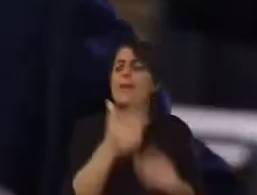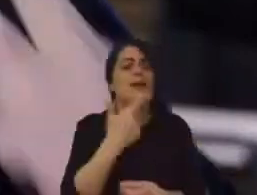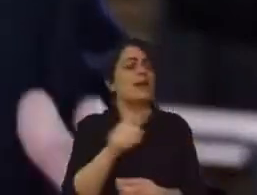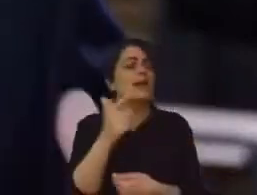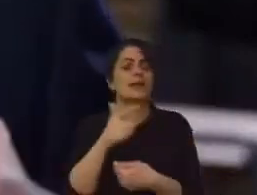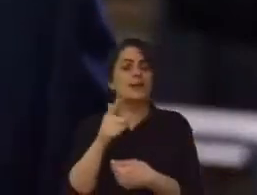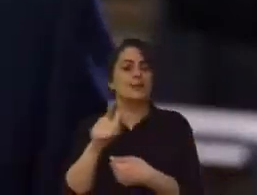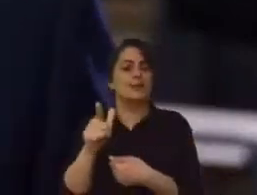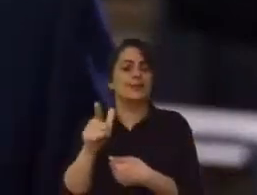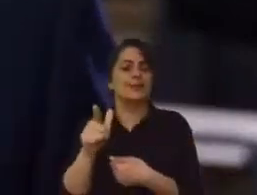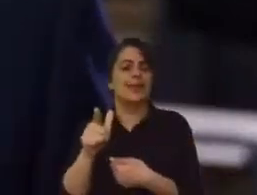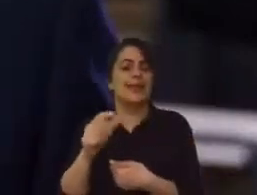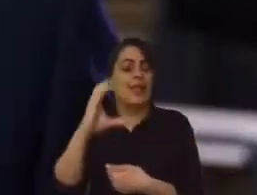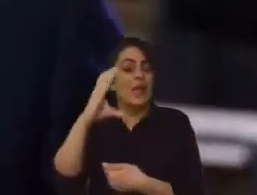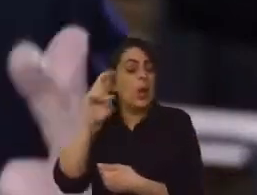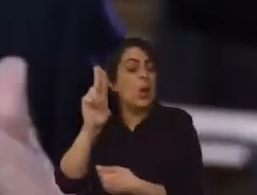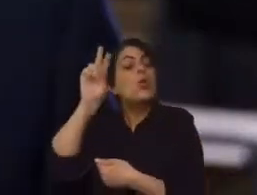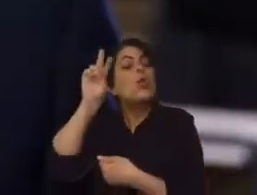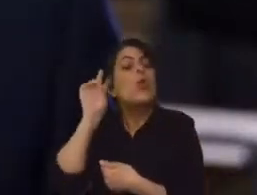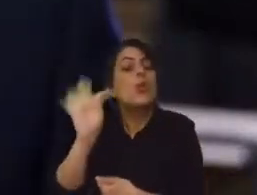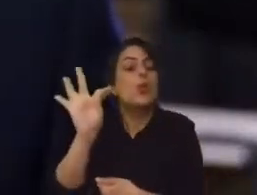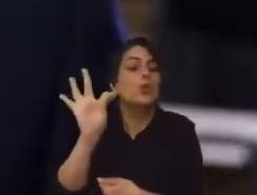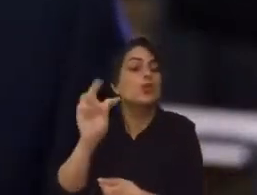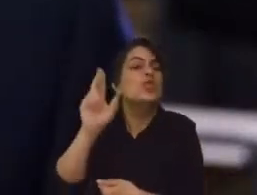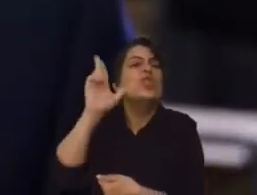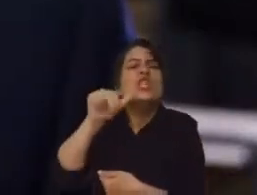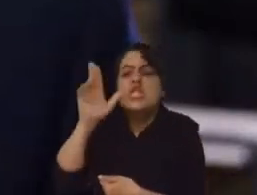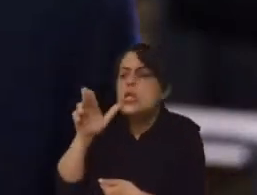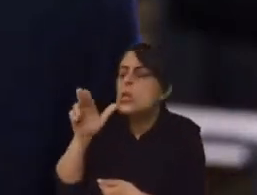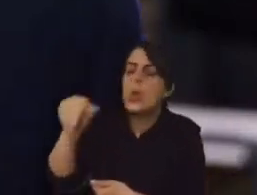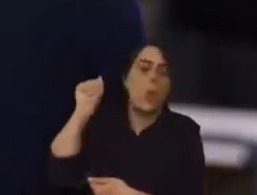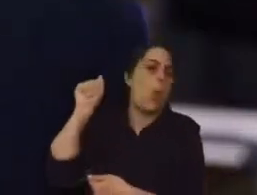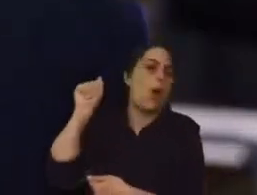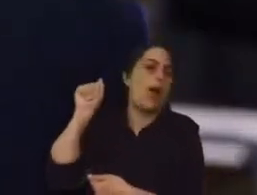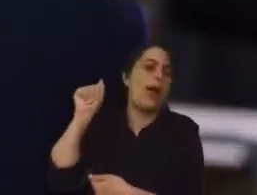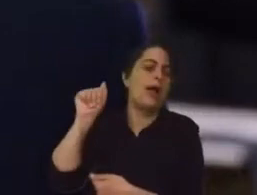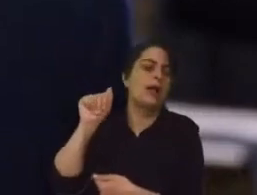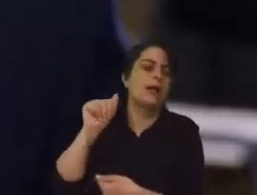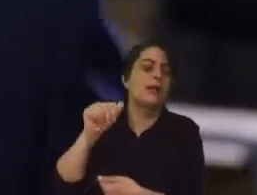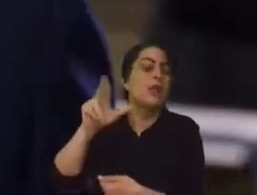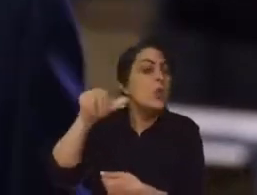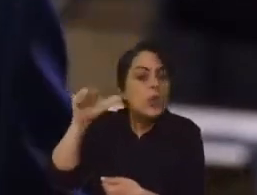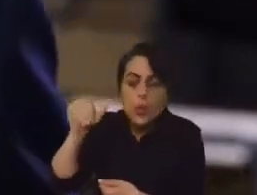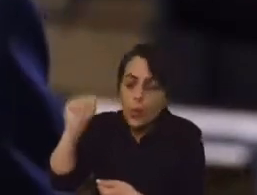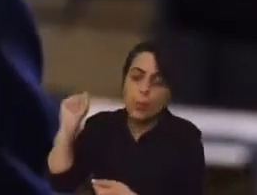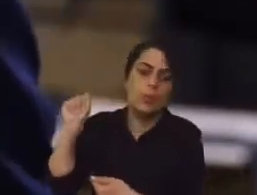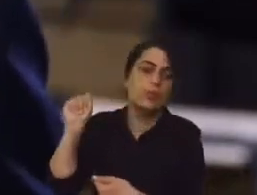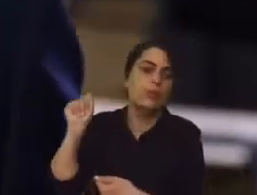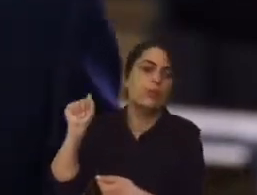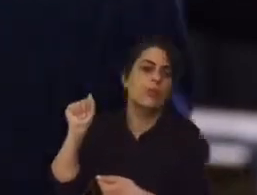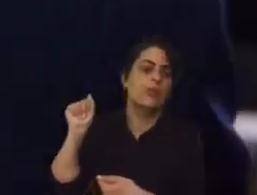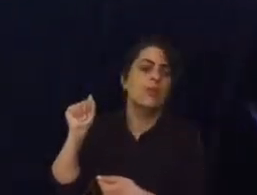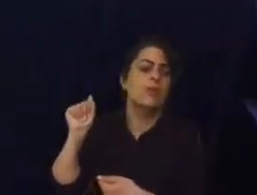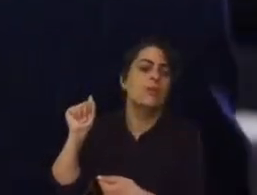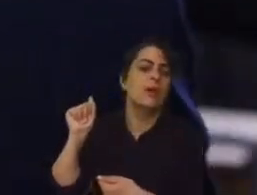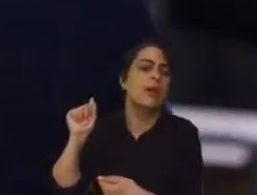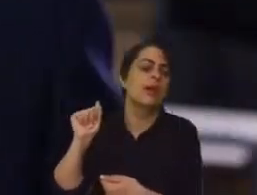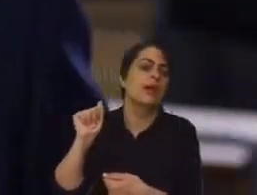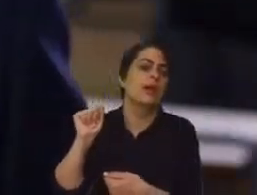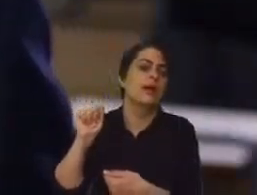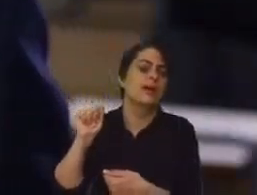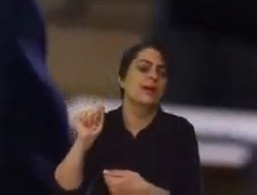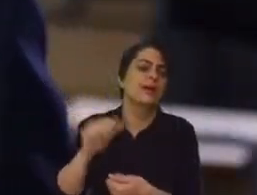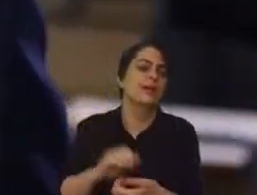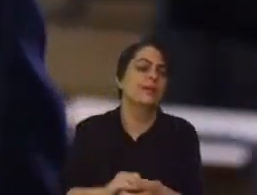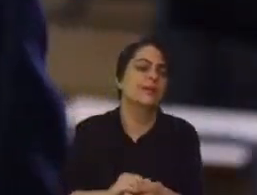a CUT jamais, jamais, a CUT pode admitir o verbo,